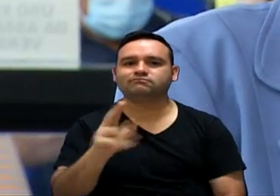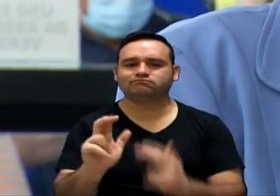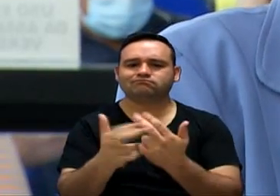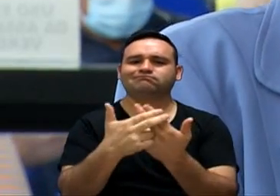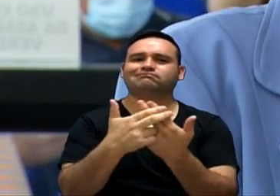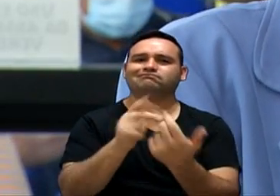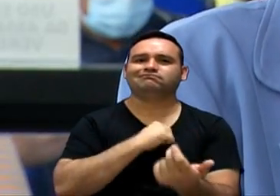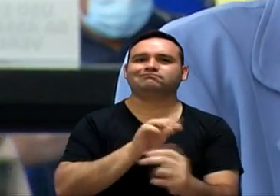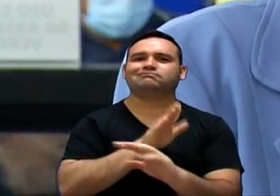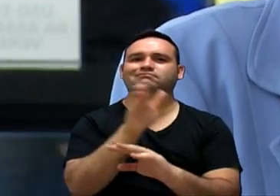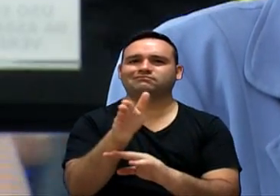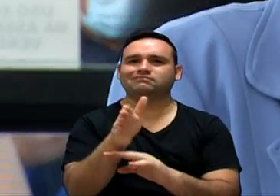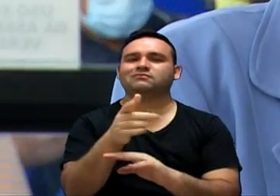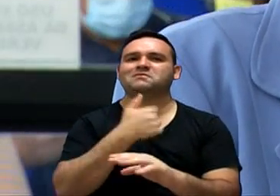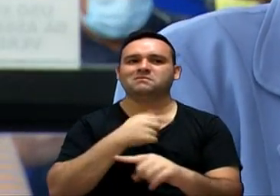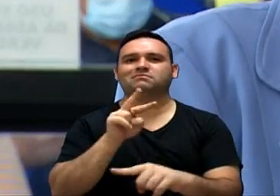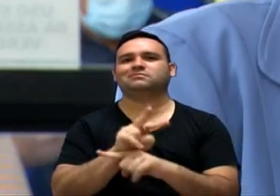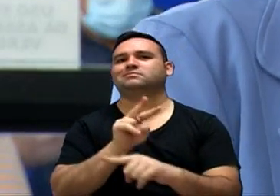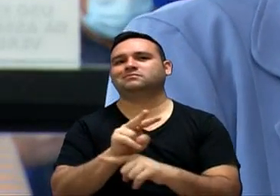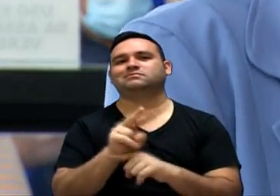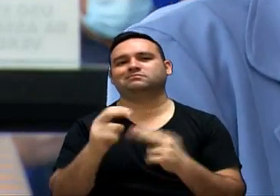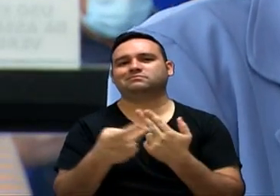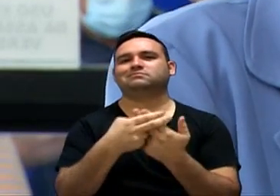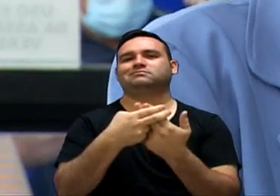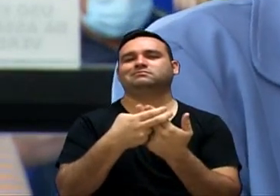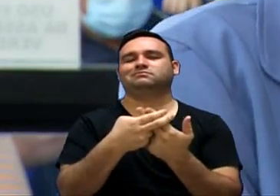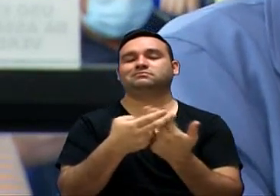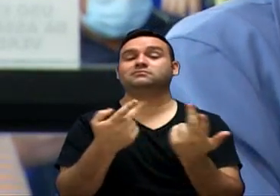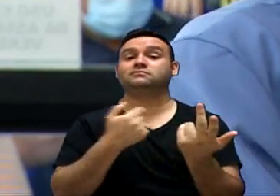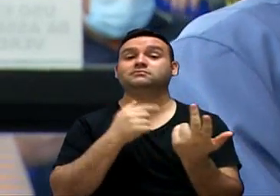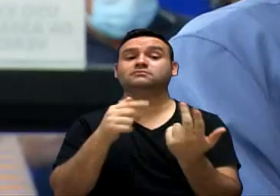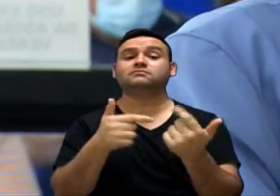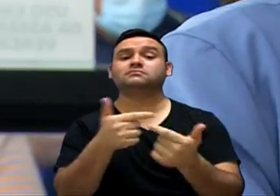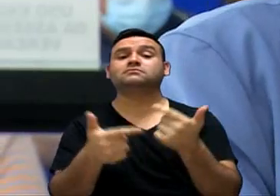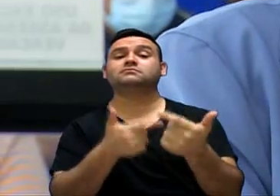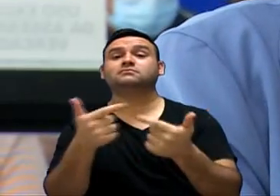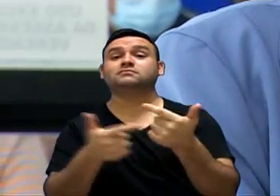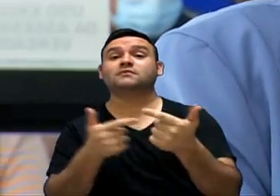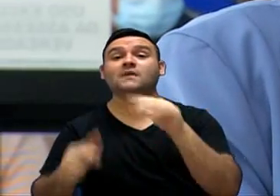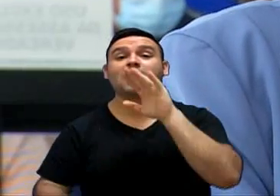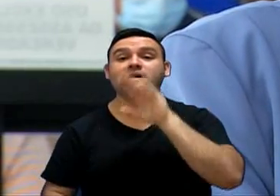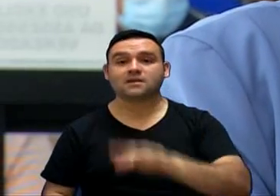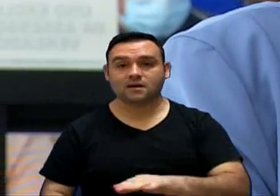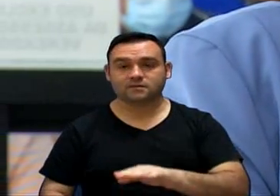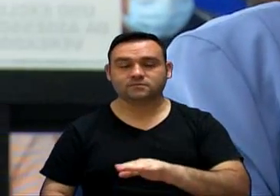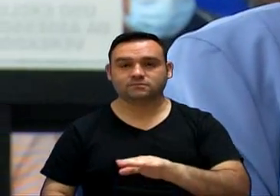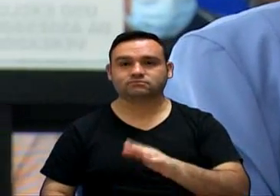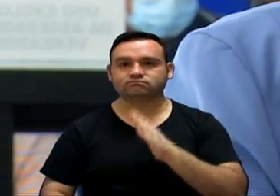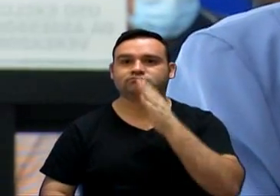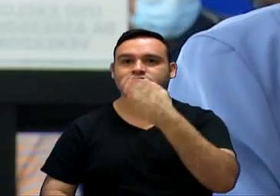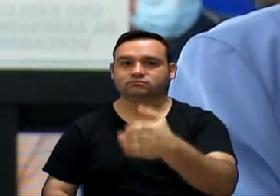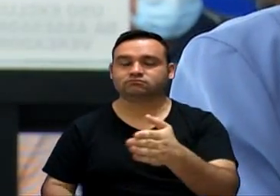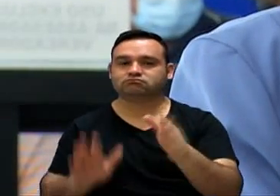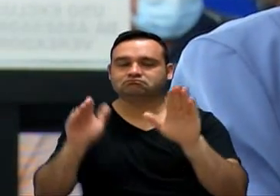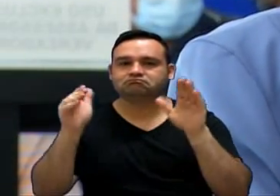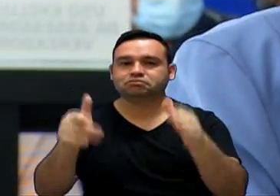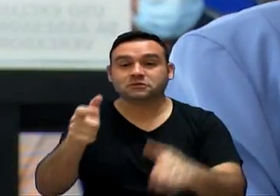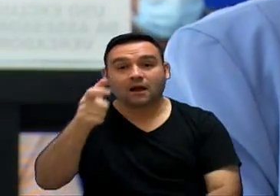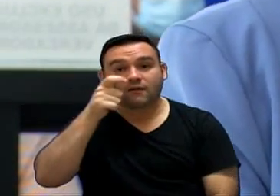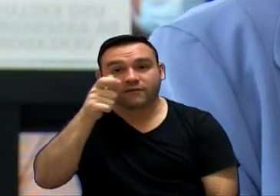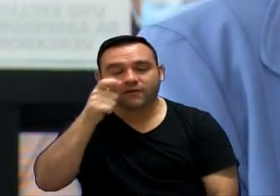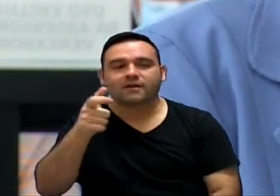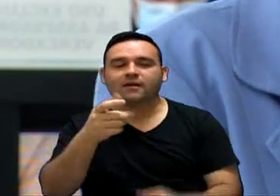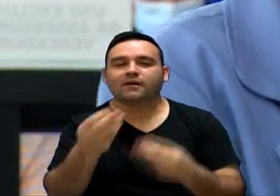de saúde, que é o qual defendo. E esse serviço, na parte da tarde, eu pude, em loco, né,